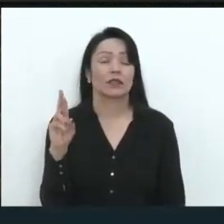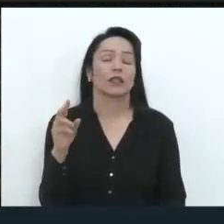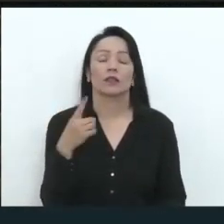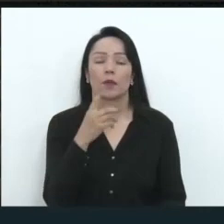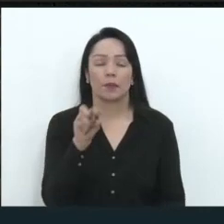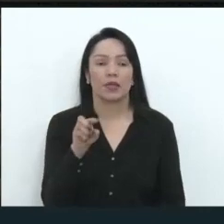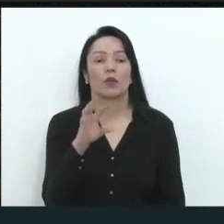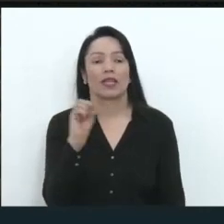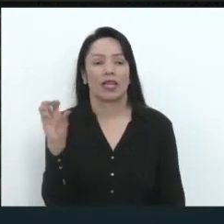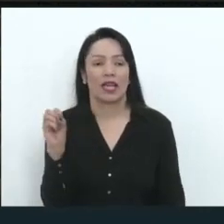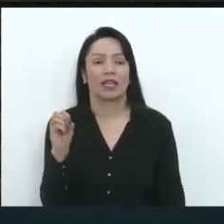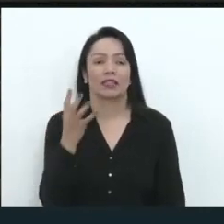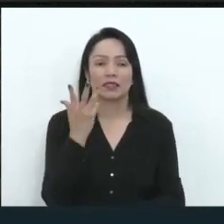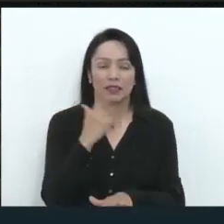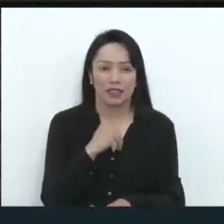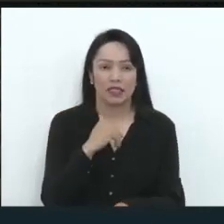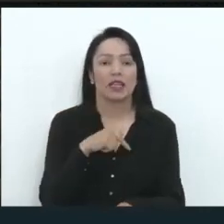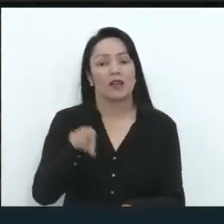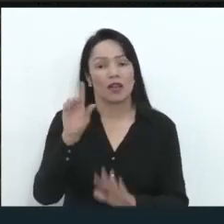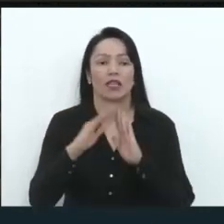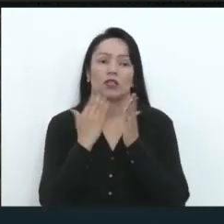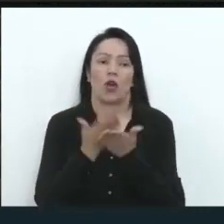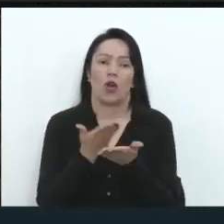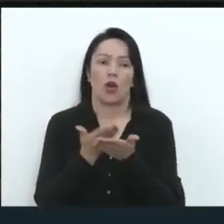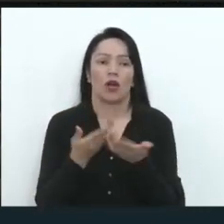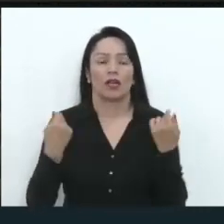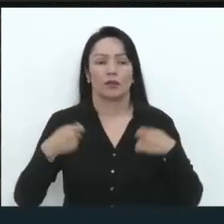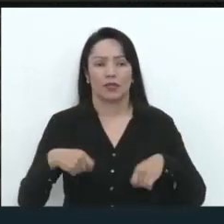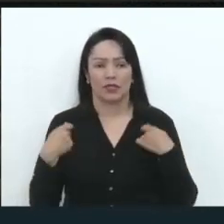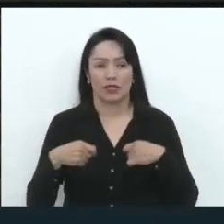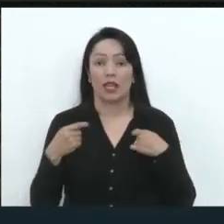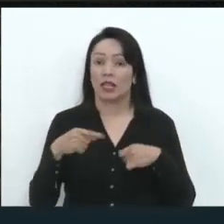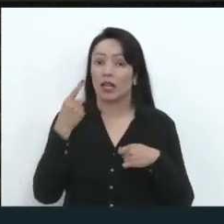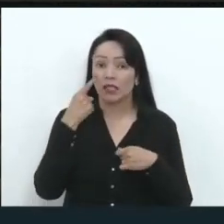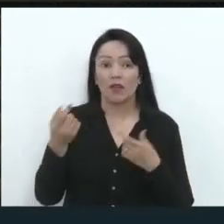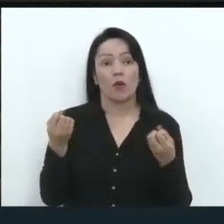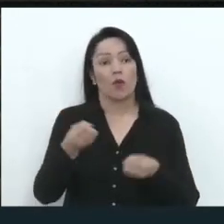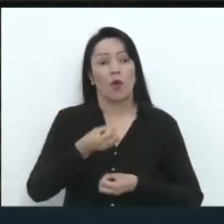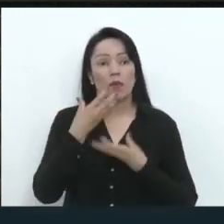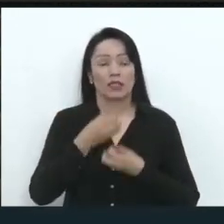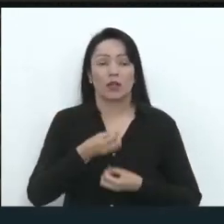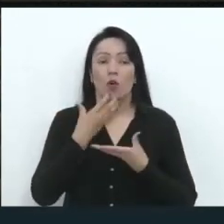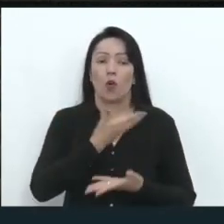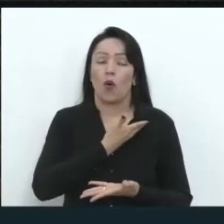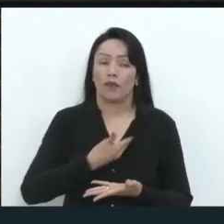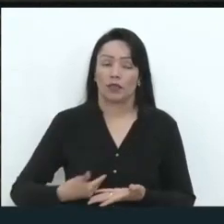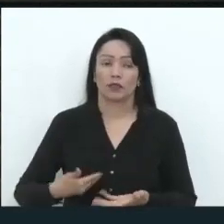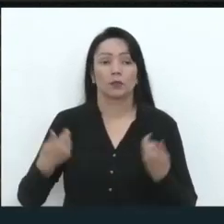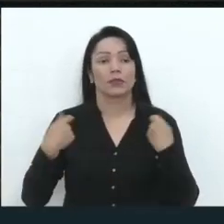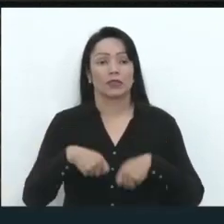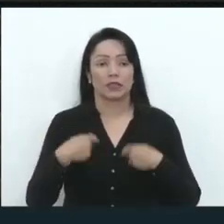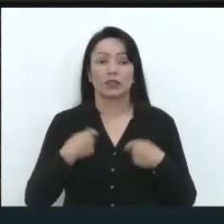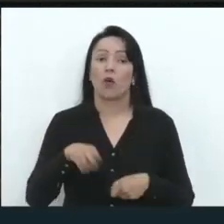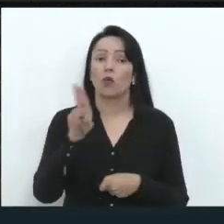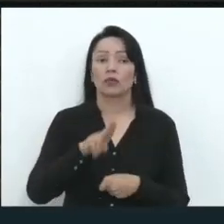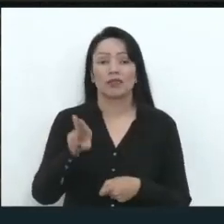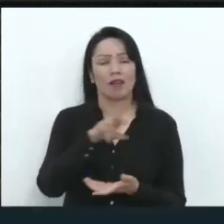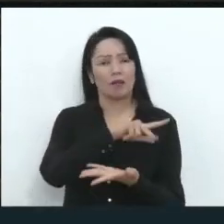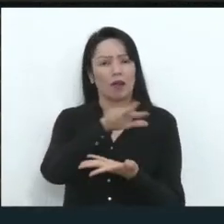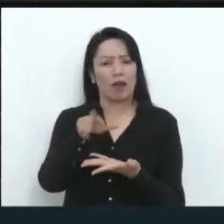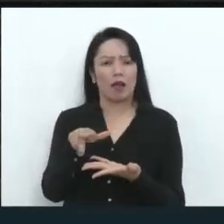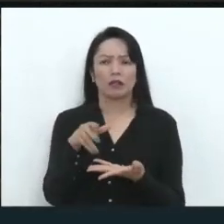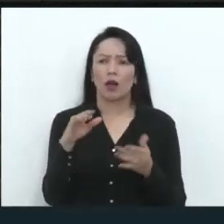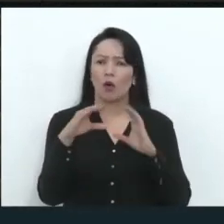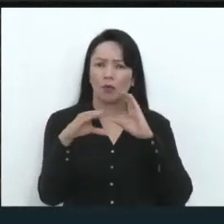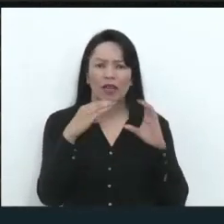estar na sala de aula. Então é este tipo de informação que o governo deveria e deve utilizar dos meios de